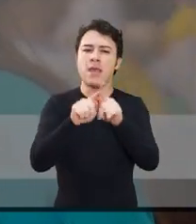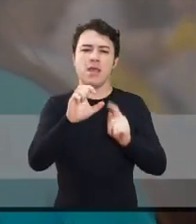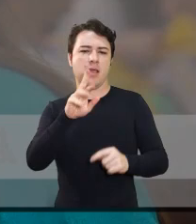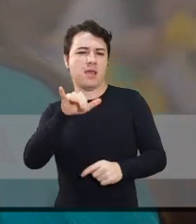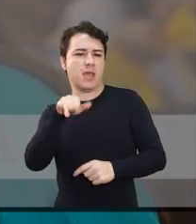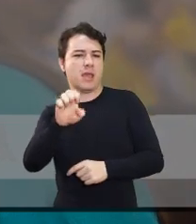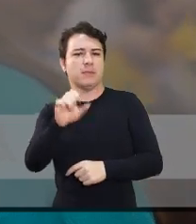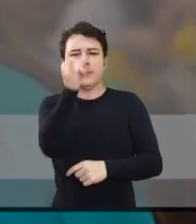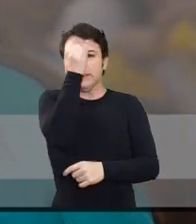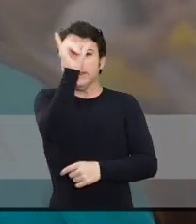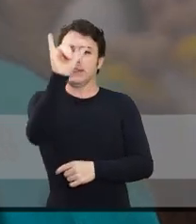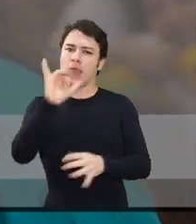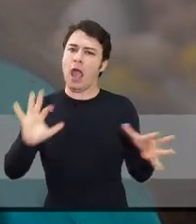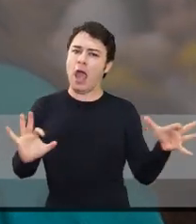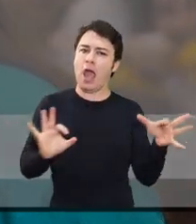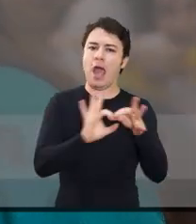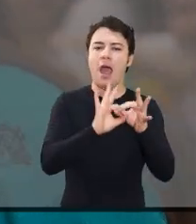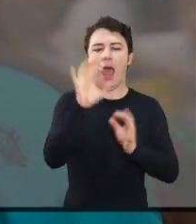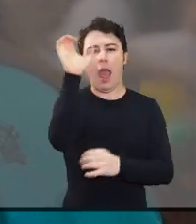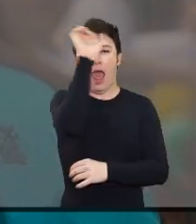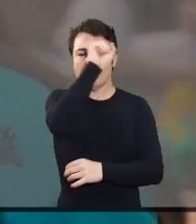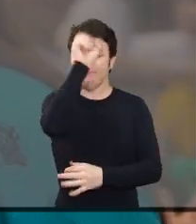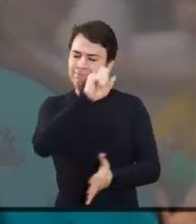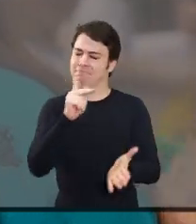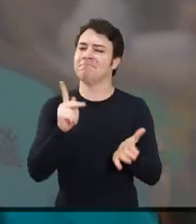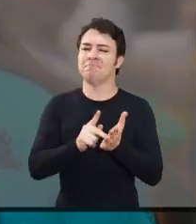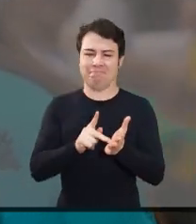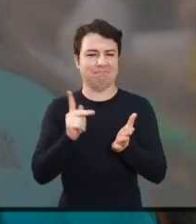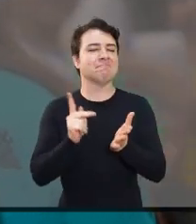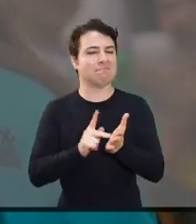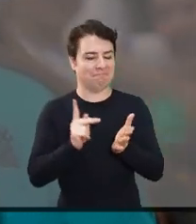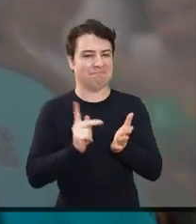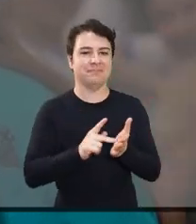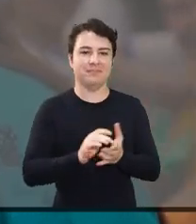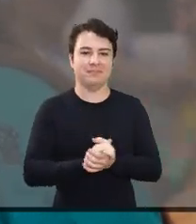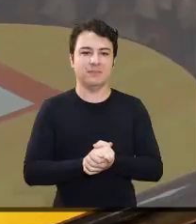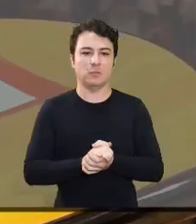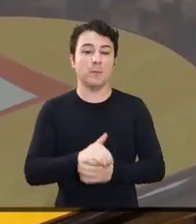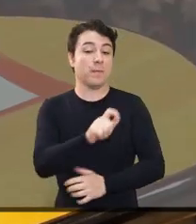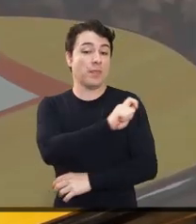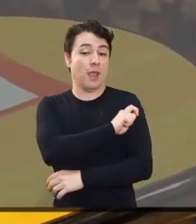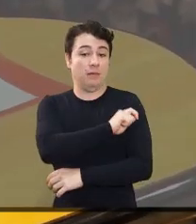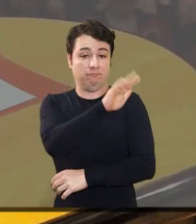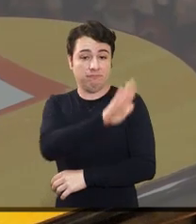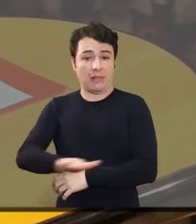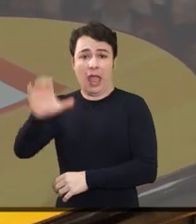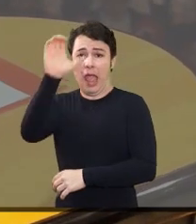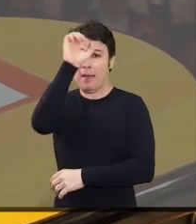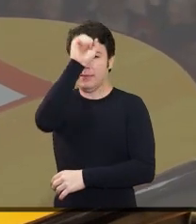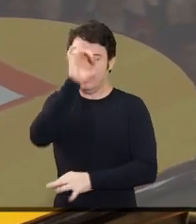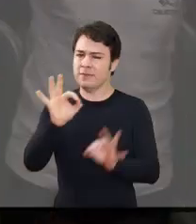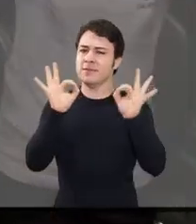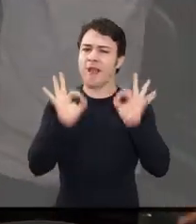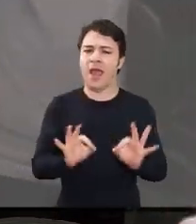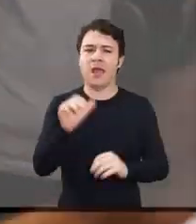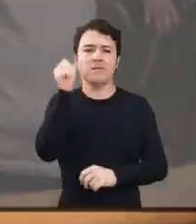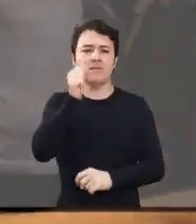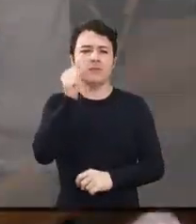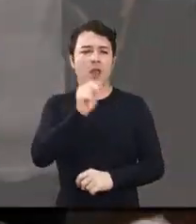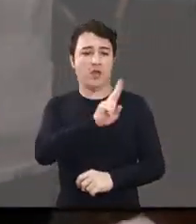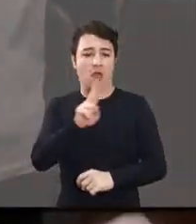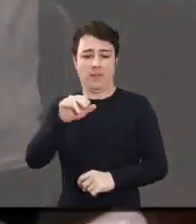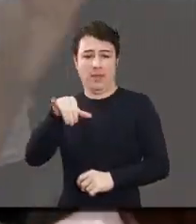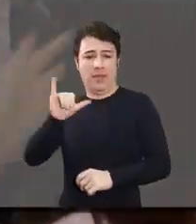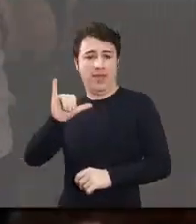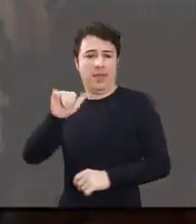participaram e por conta da prevenção às drogas, à violência, foi muito legal. Os principais interessados mostram que